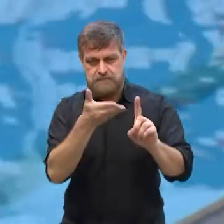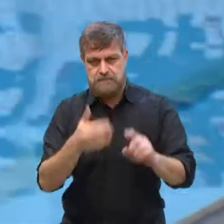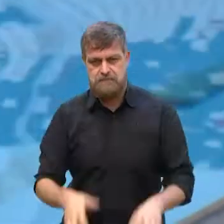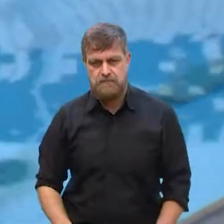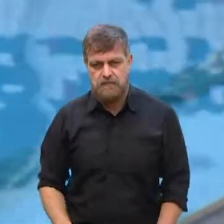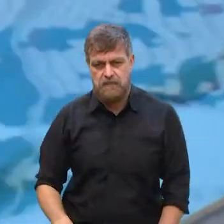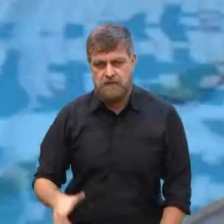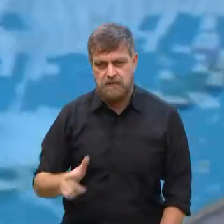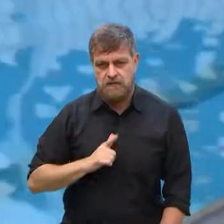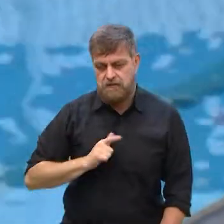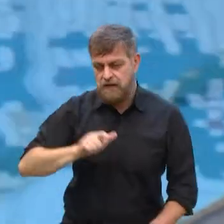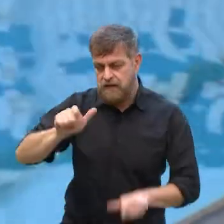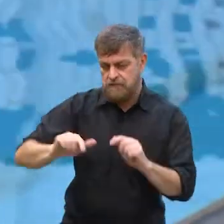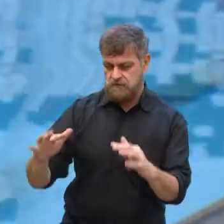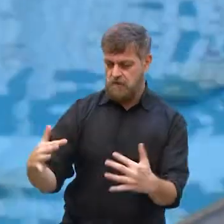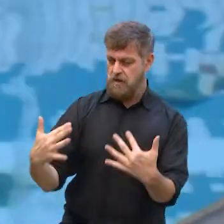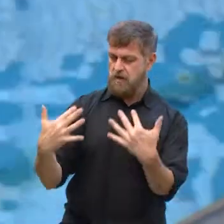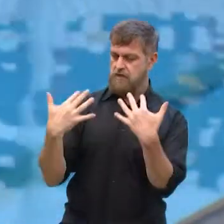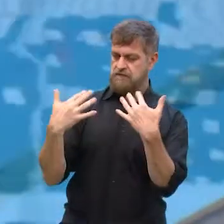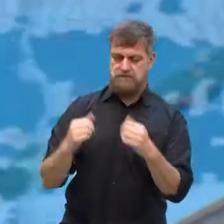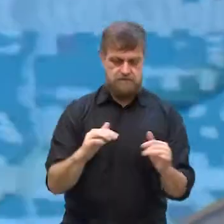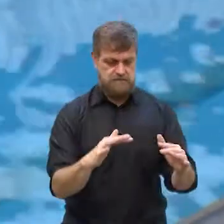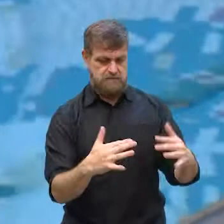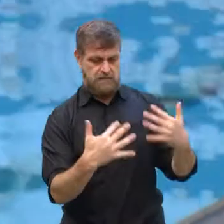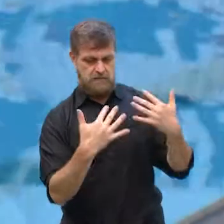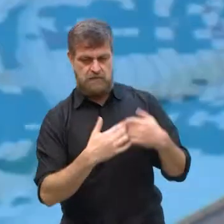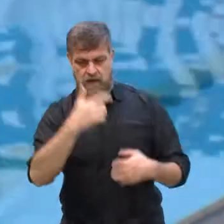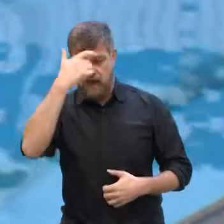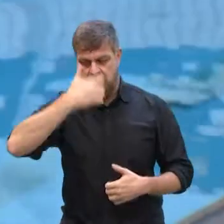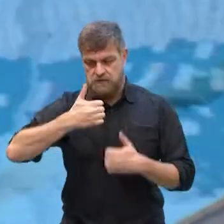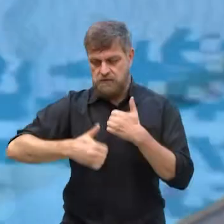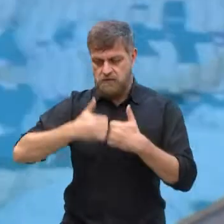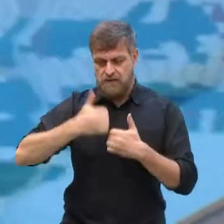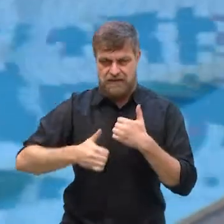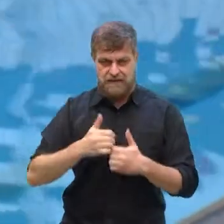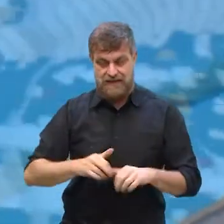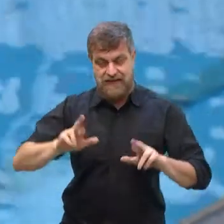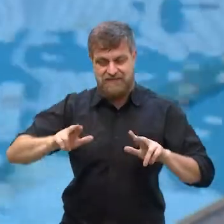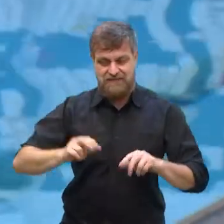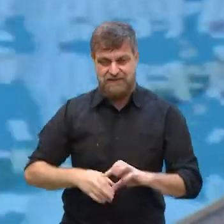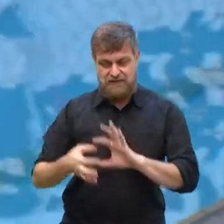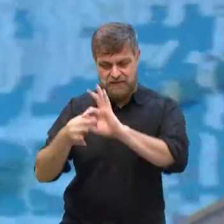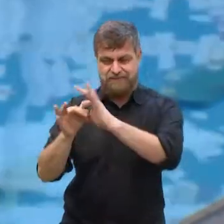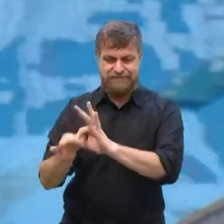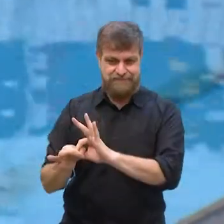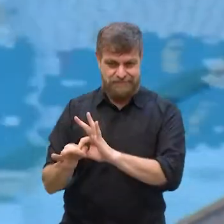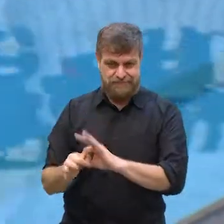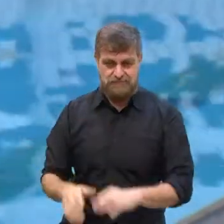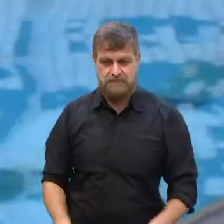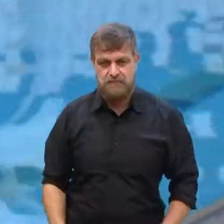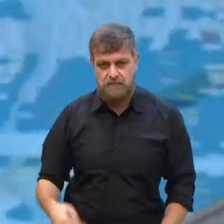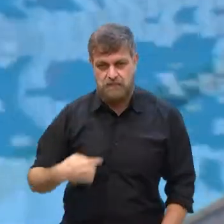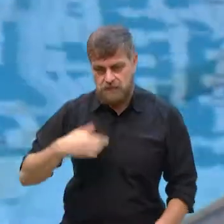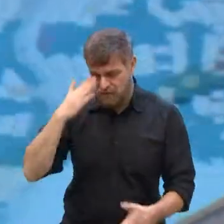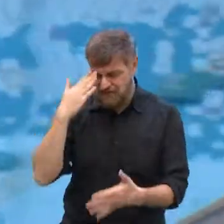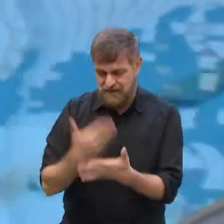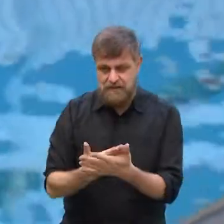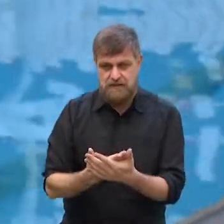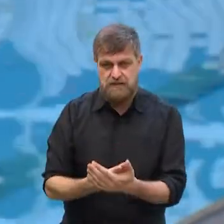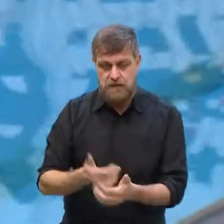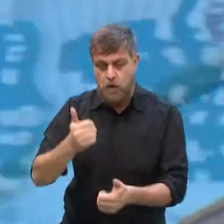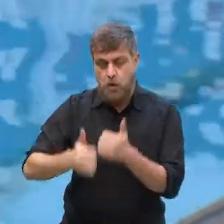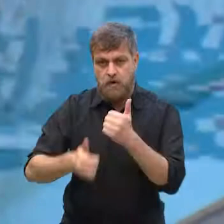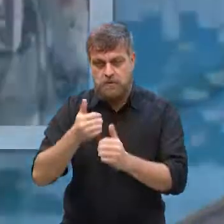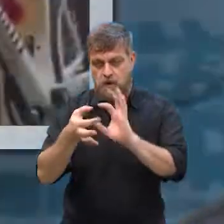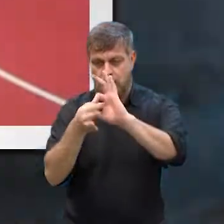assédio, conhecimento, o atleta paralímpico ser conhecido como é o olímpico. Eu só acredito que o esporte paralímpico devia